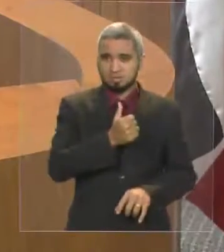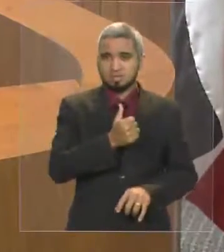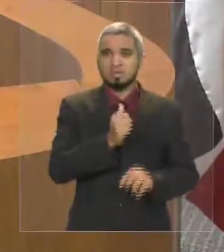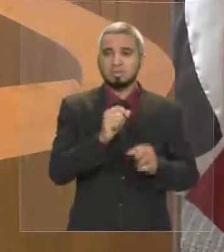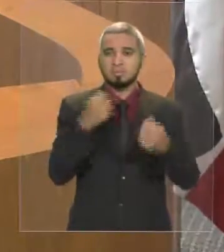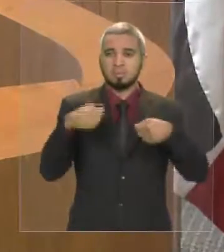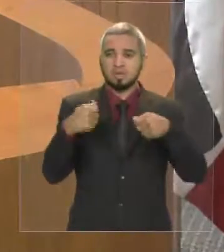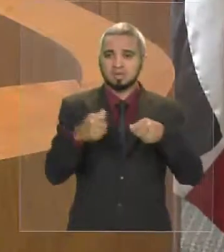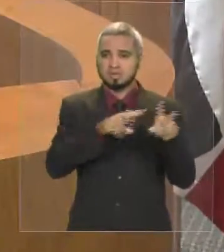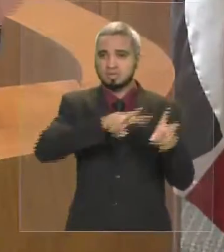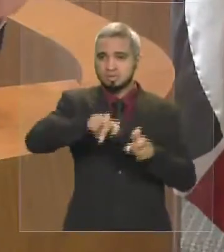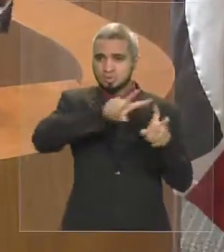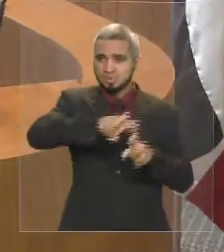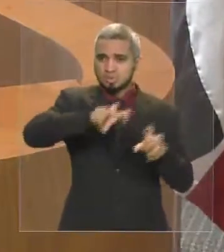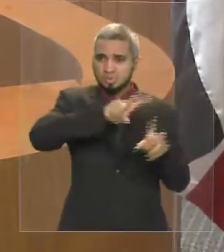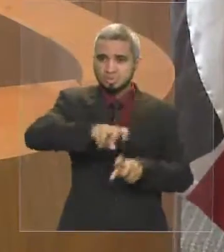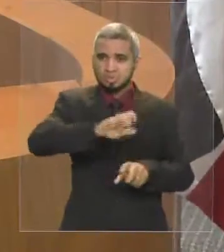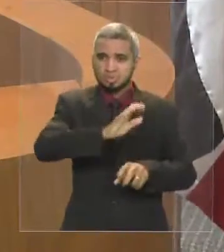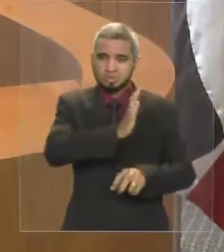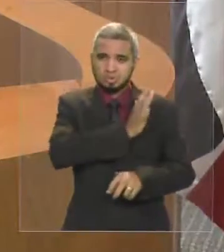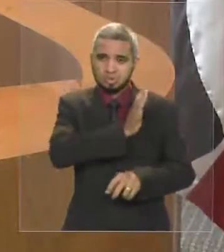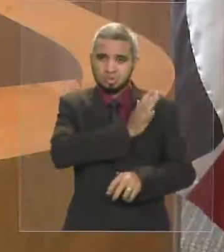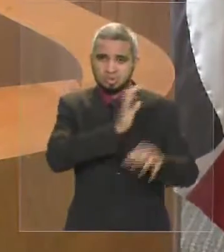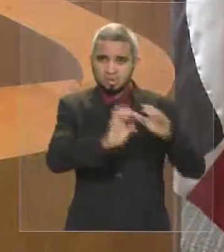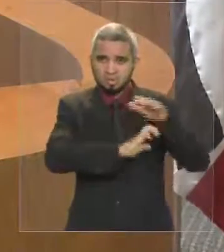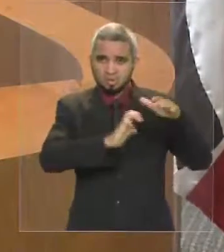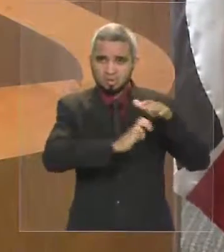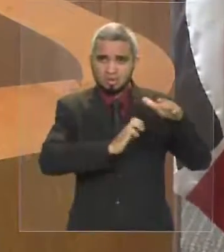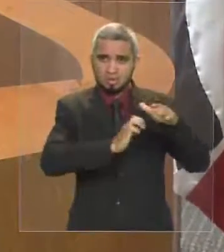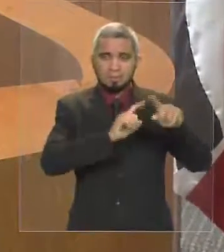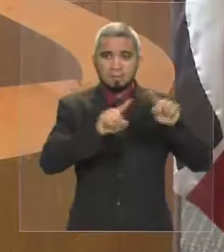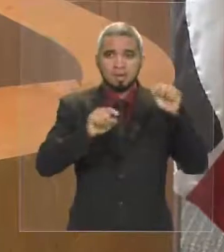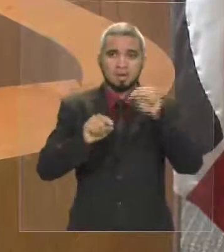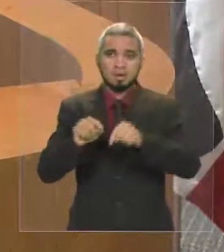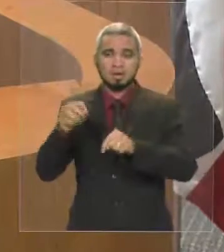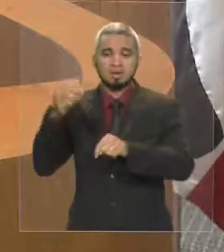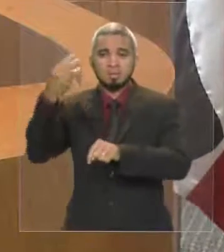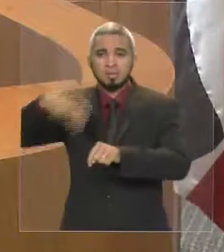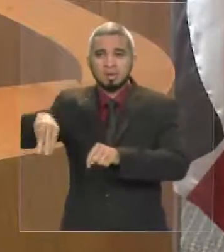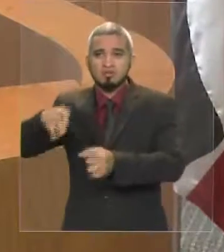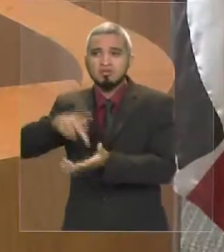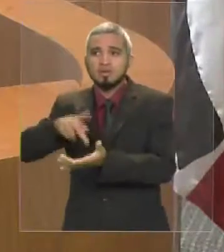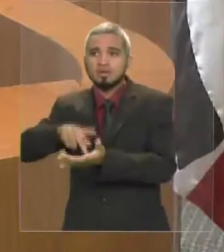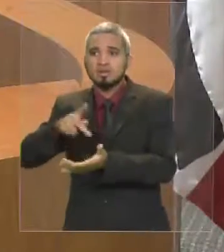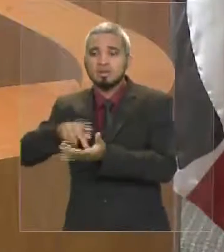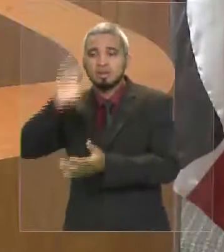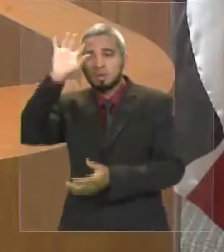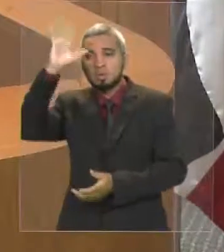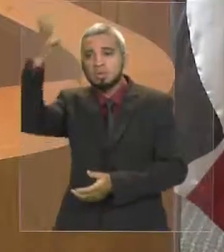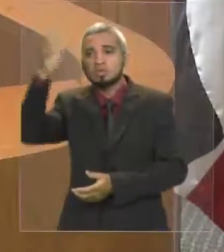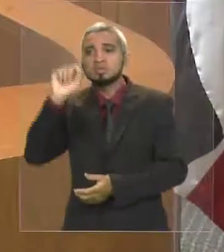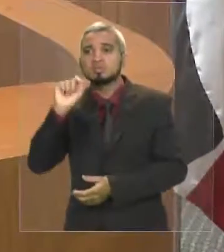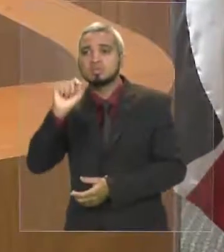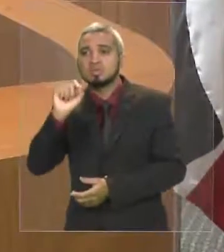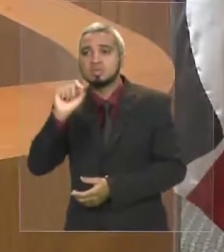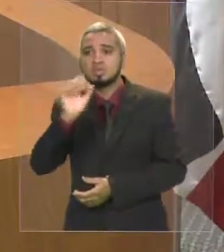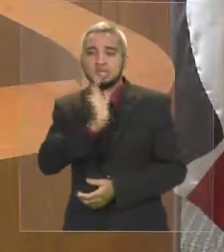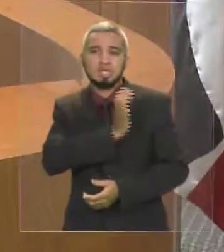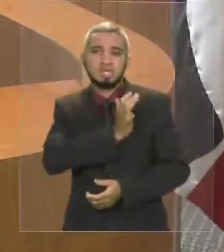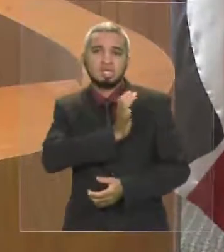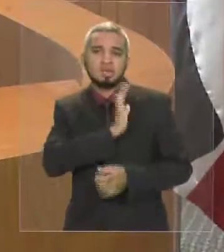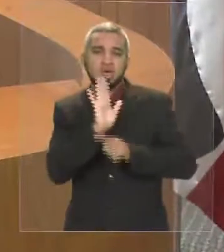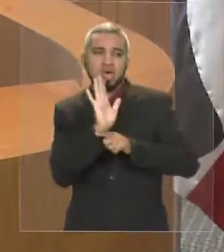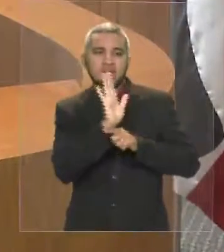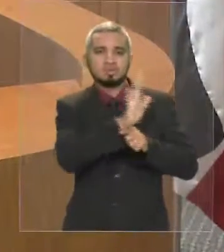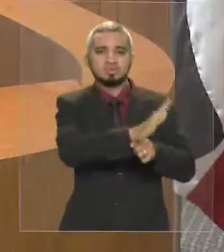do imposto das grandes fortunas. Mas o que ele faz na prática no Maranhão, deputado Max Barros? Pega as grandes fortunas e dá o benefício